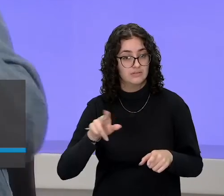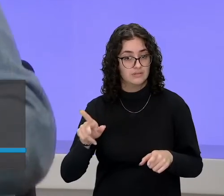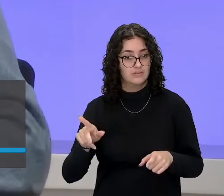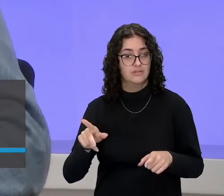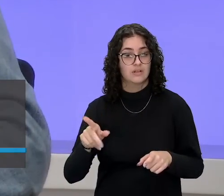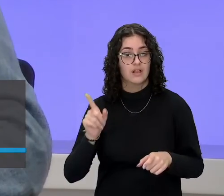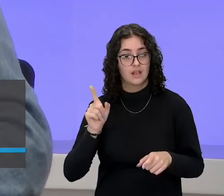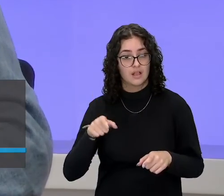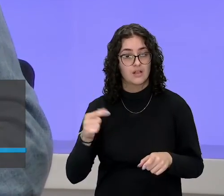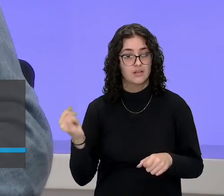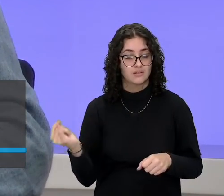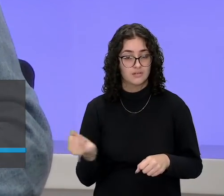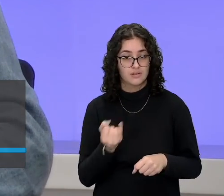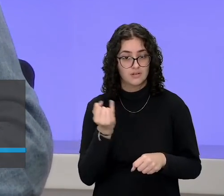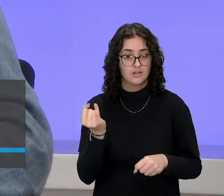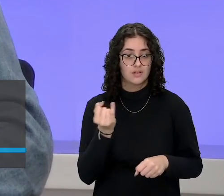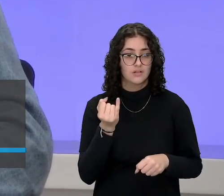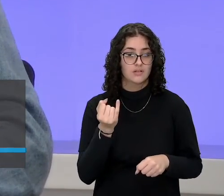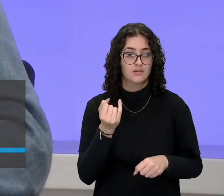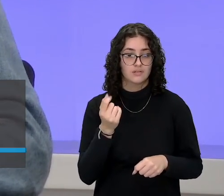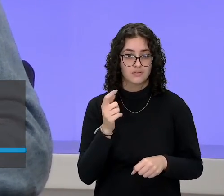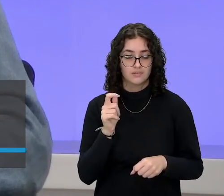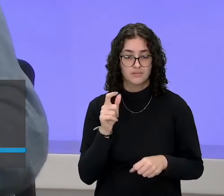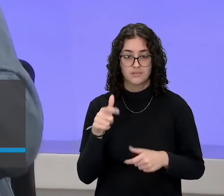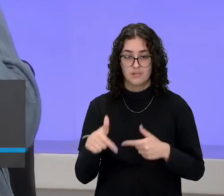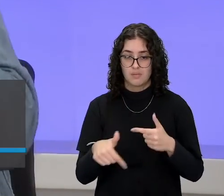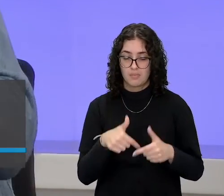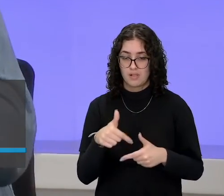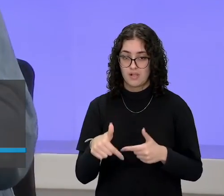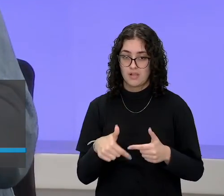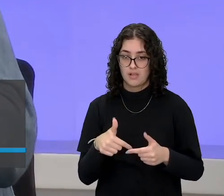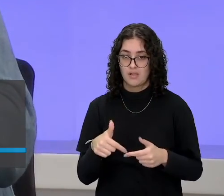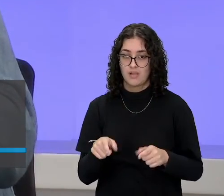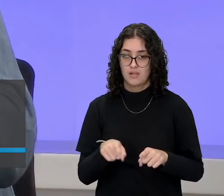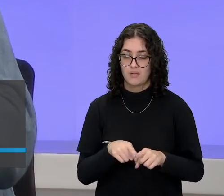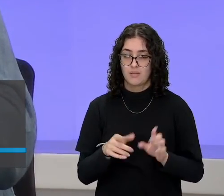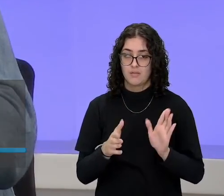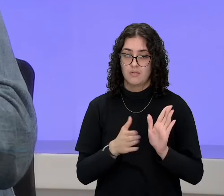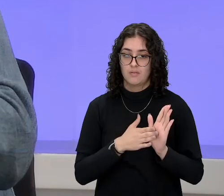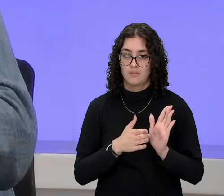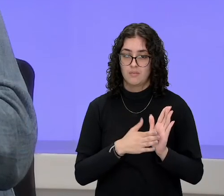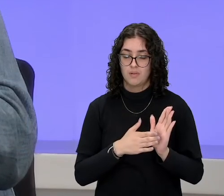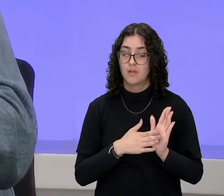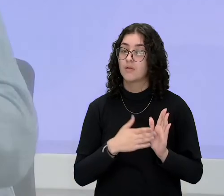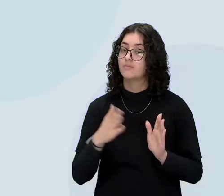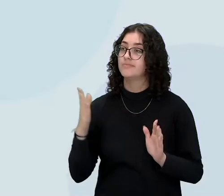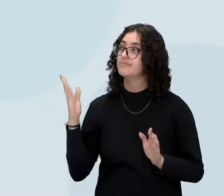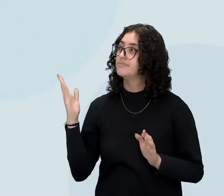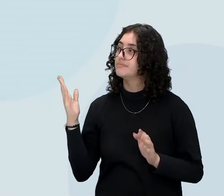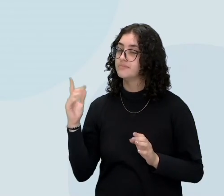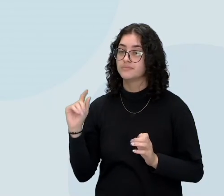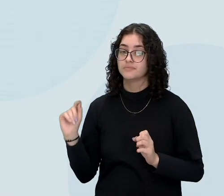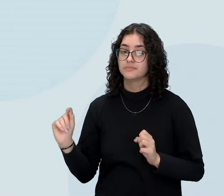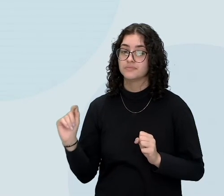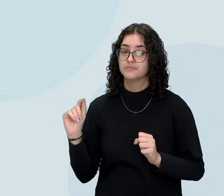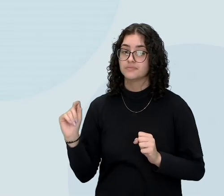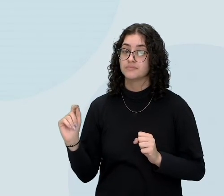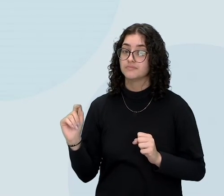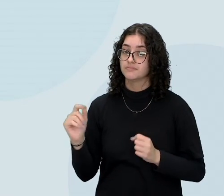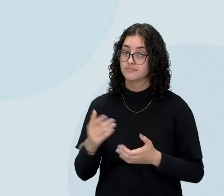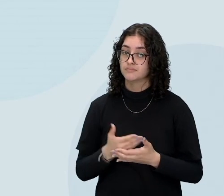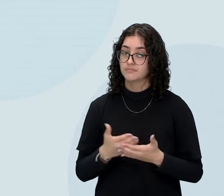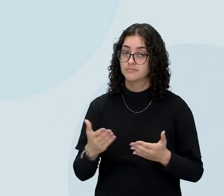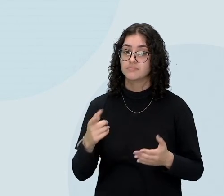delas, é bem importante para a gente trabalhar, tá certo? E a proposta para o nosso desdobramento dessa aula aí vai ficar para vocês